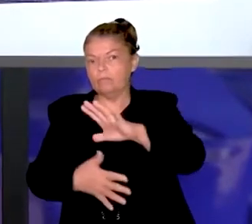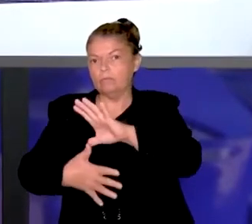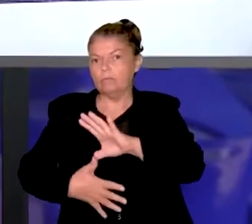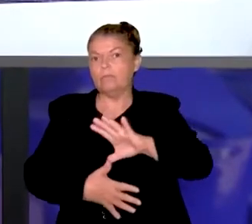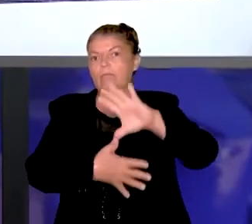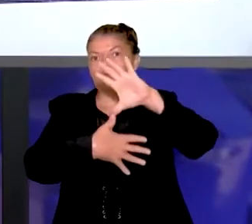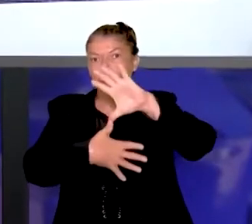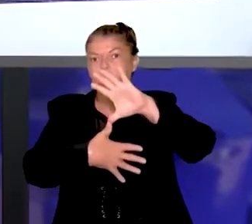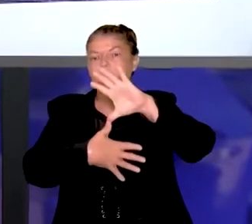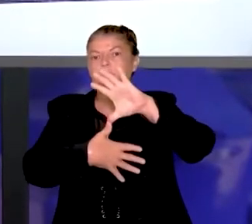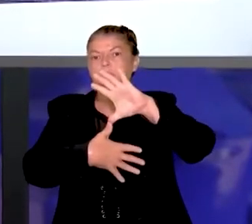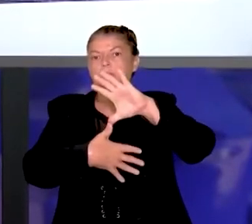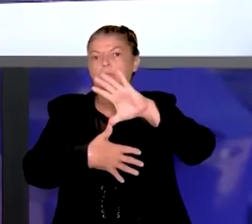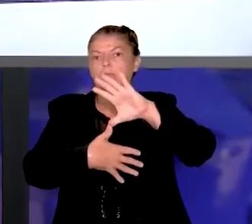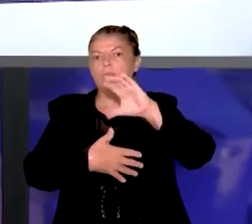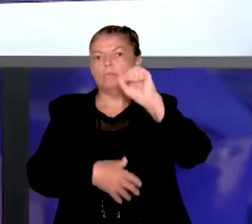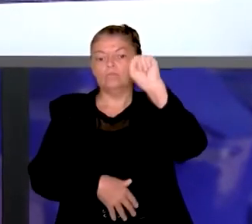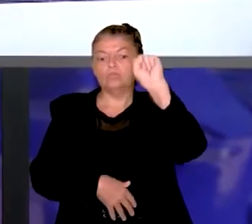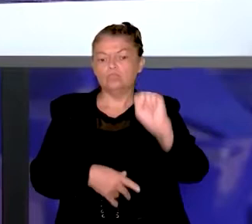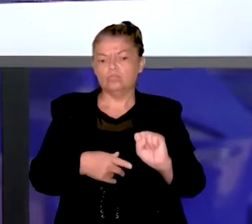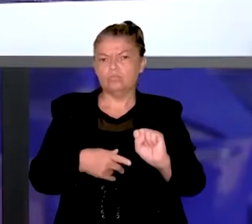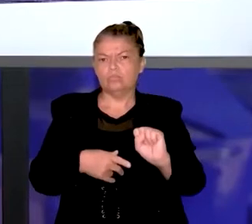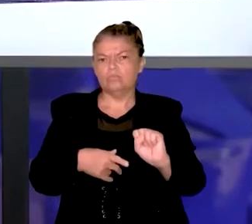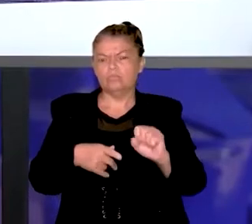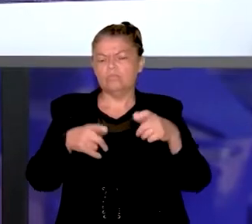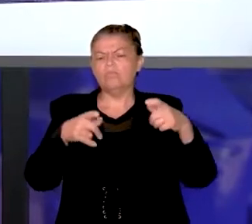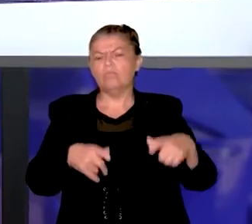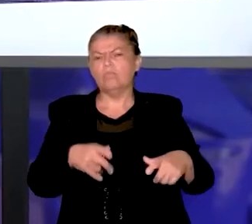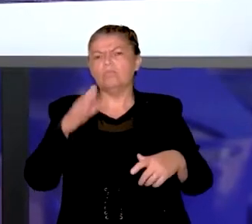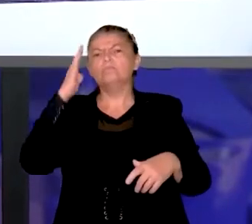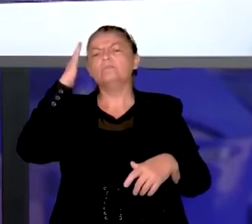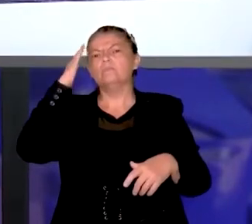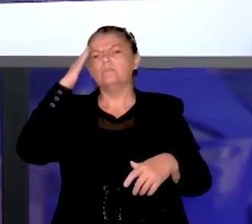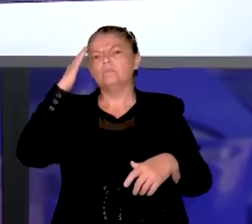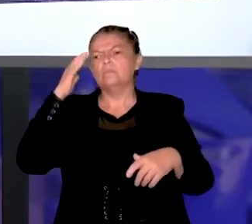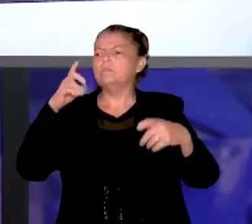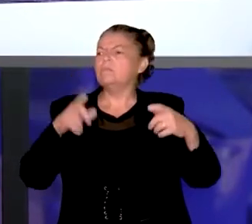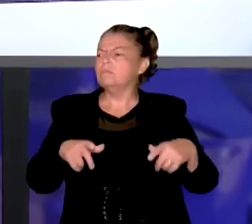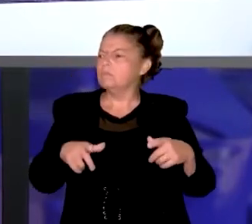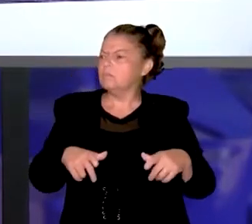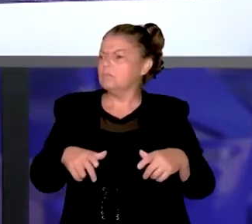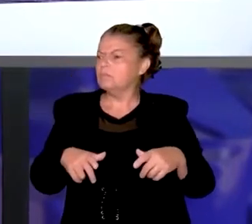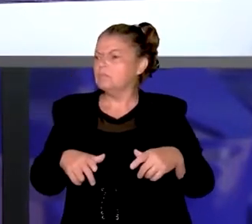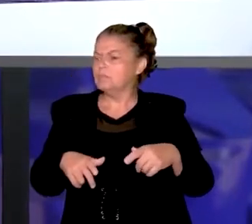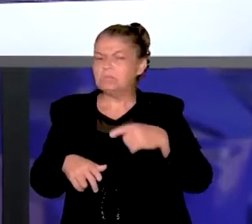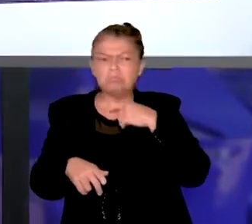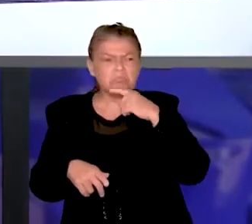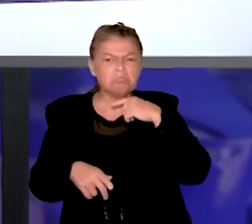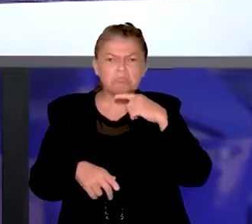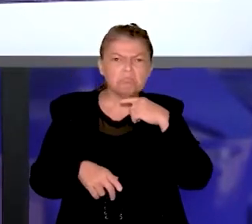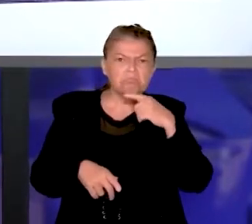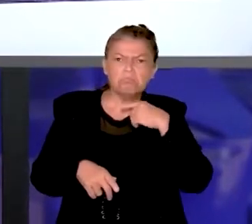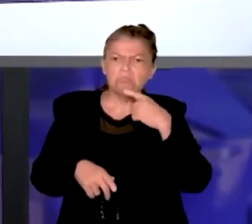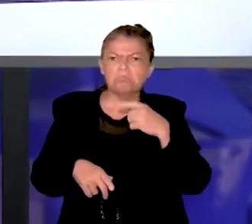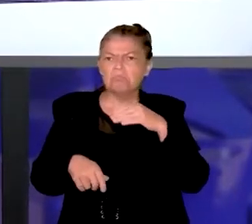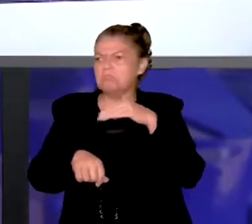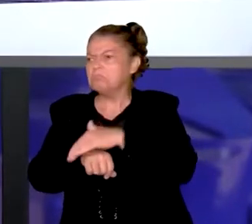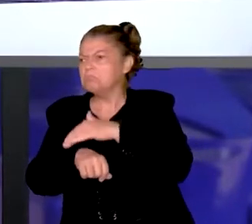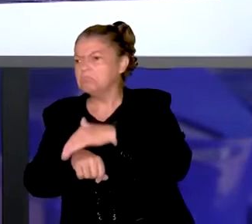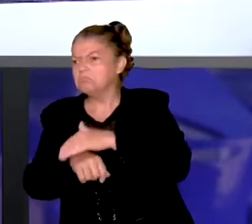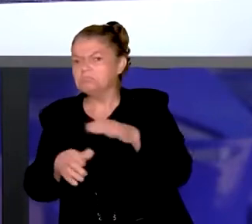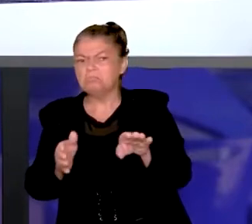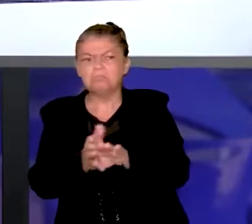ao hemisfério sul, eles não sabiam detalhadamente onde estavam naquele período durante a noite. Coincididamente, quando